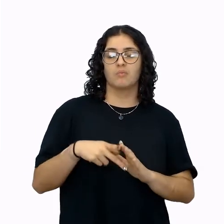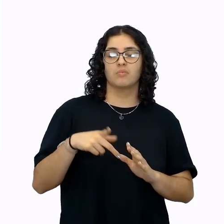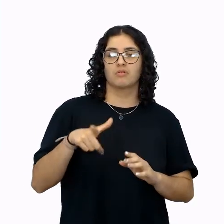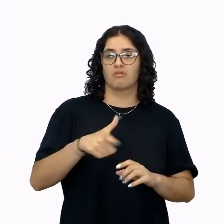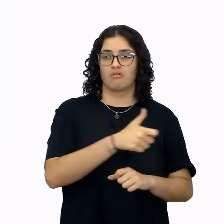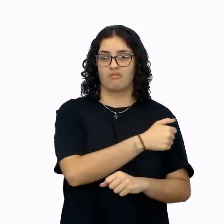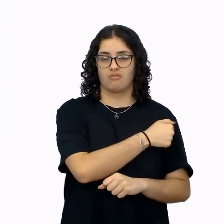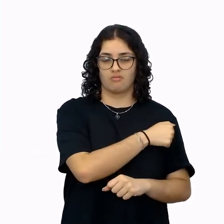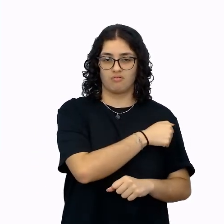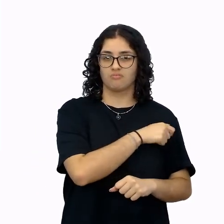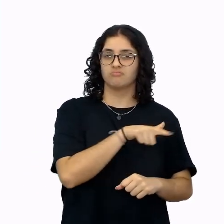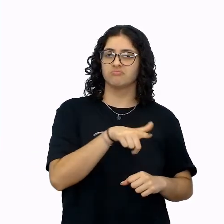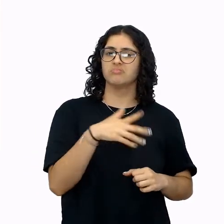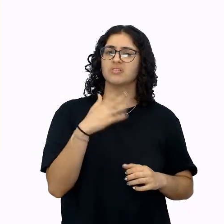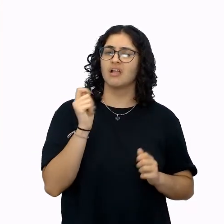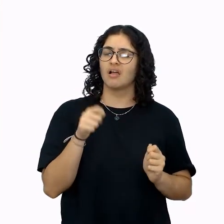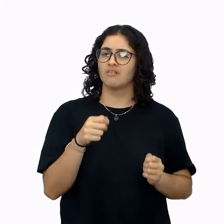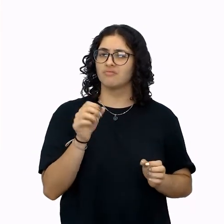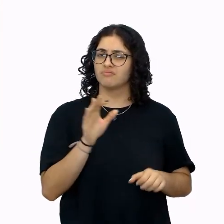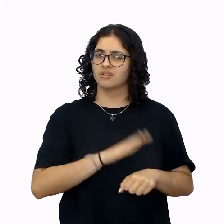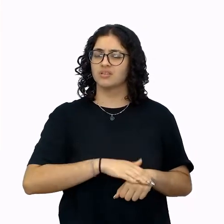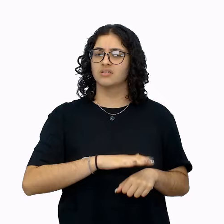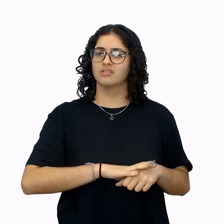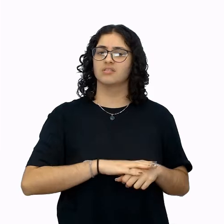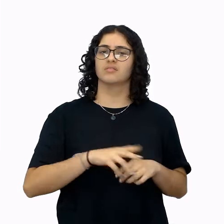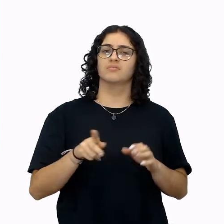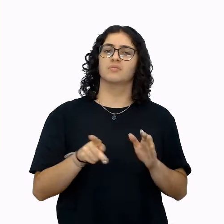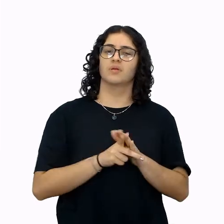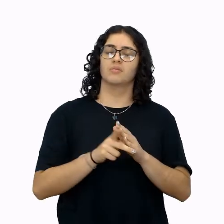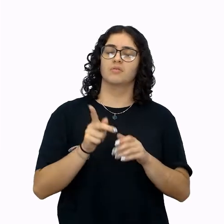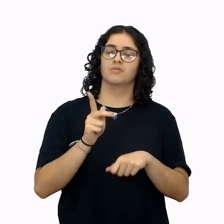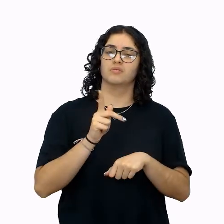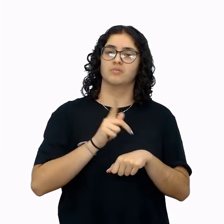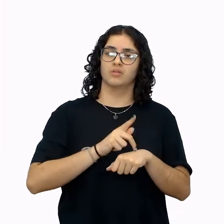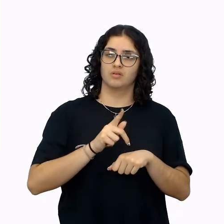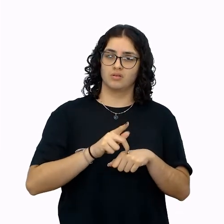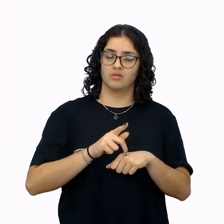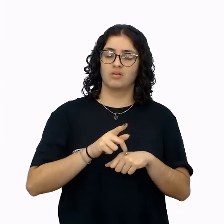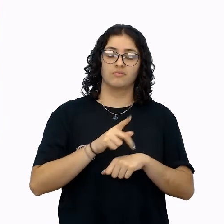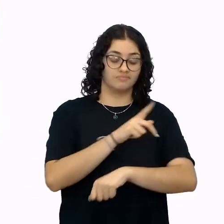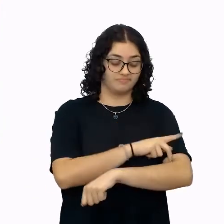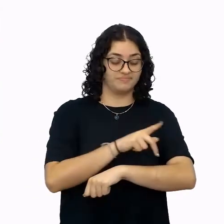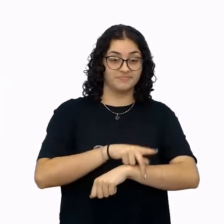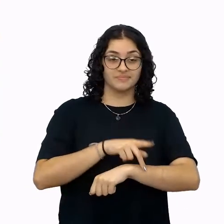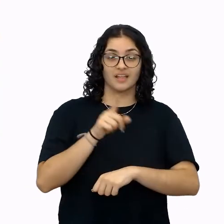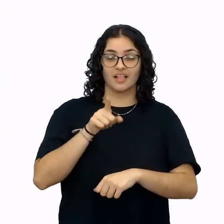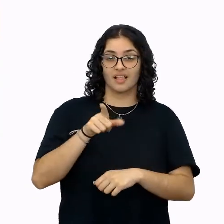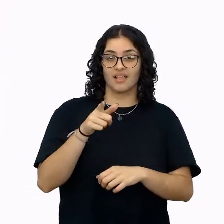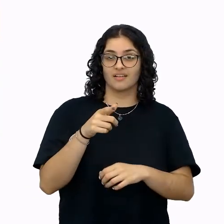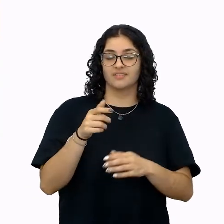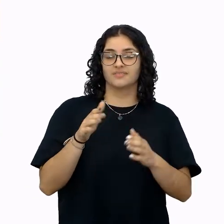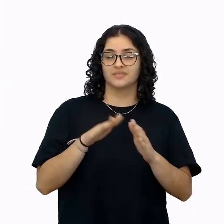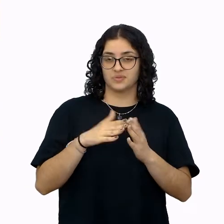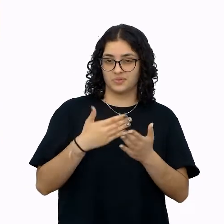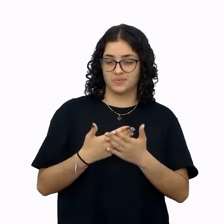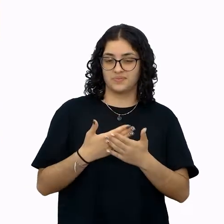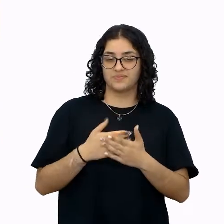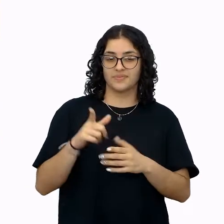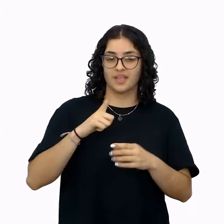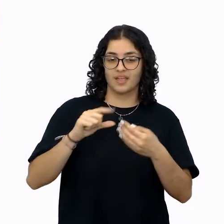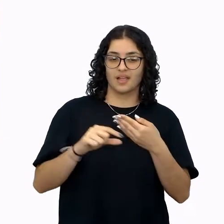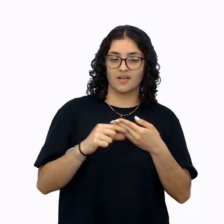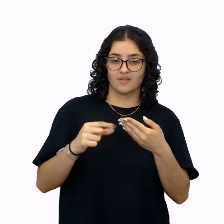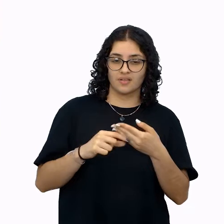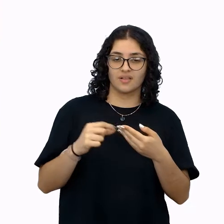ser coerente com a proposta pedagógica da escola. Em seguida, no próximo slide, nós temos as autoras da Baurri, que elas colocam